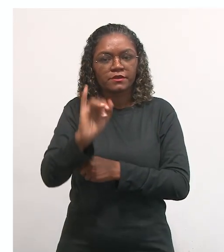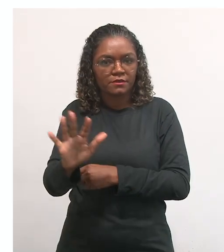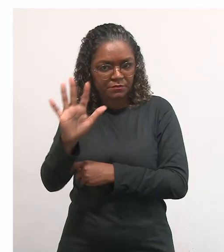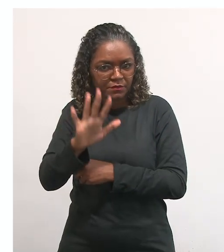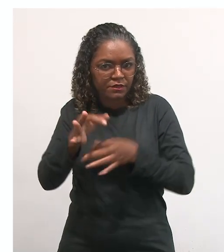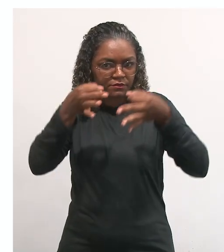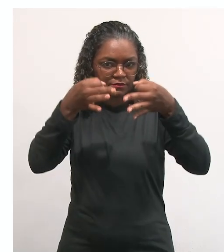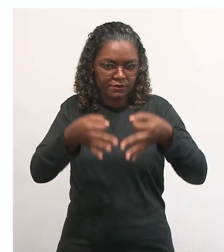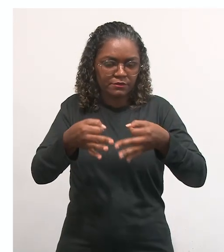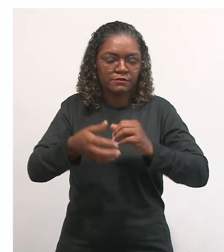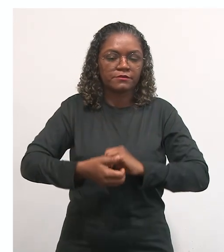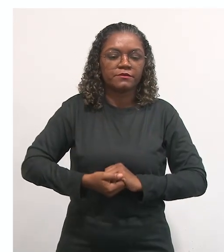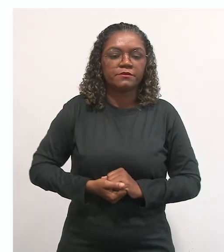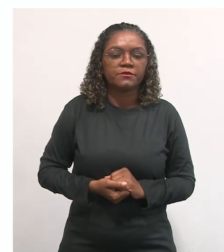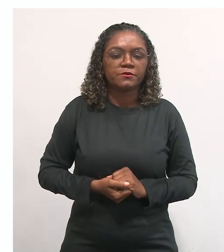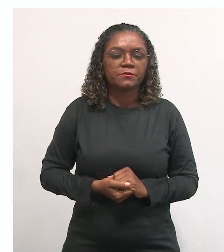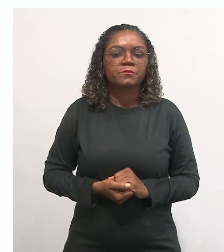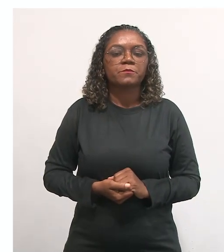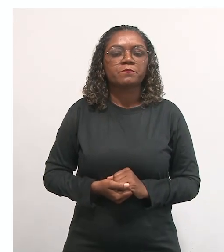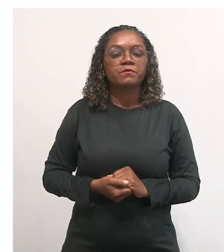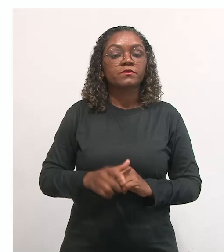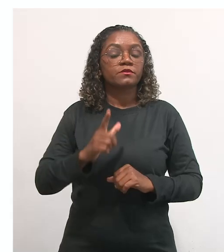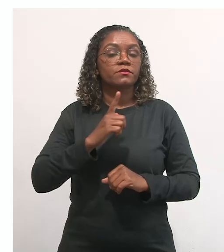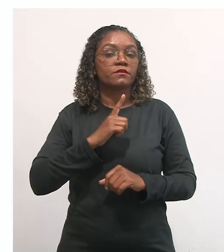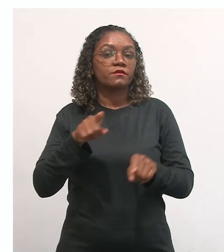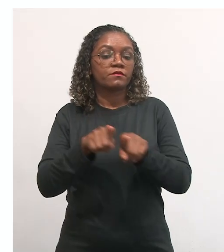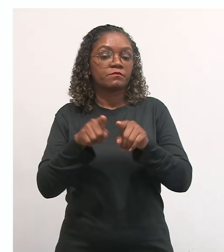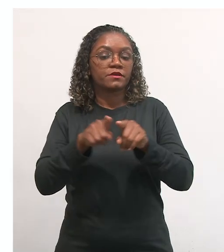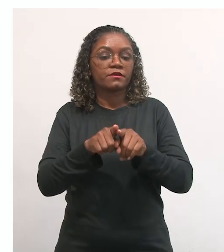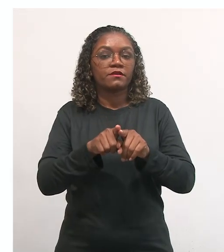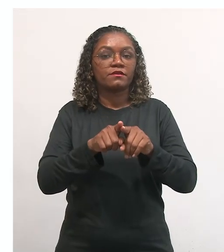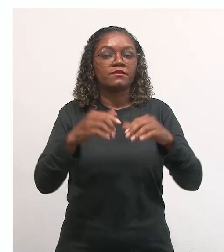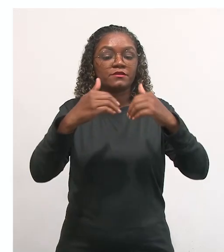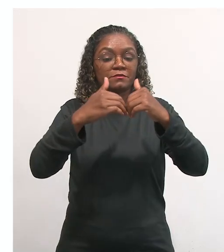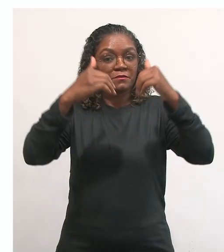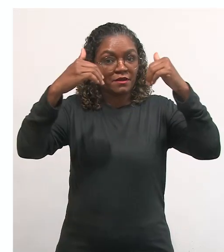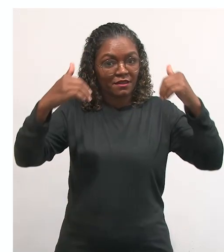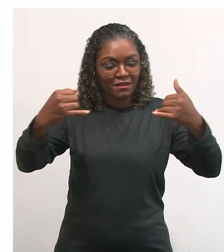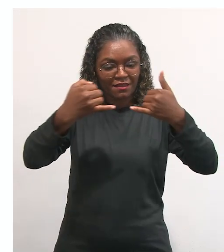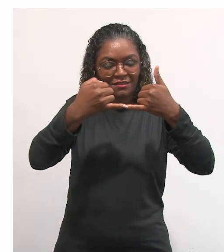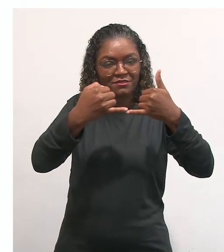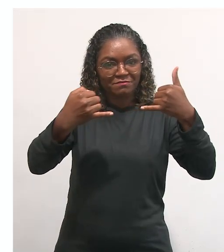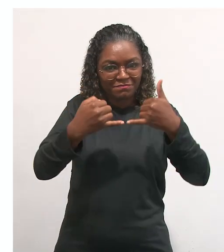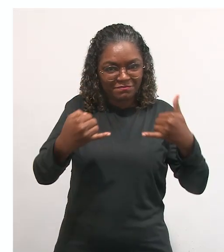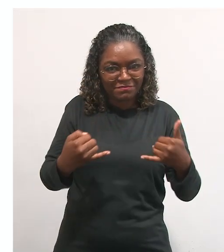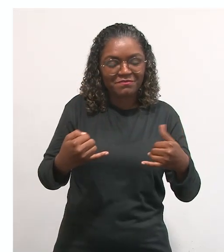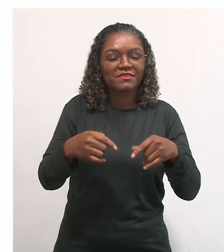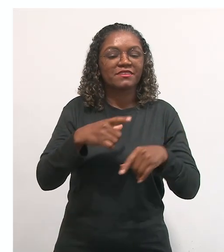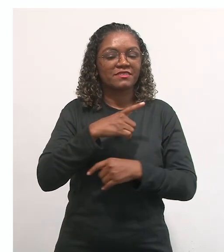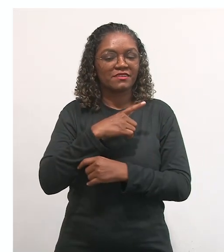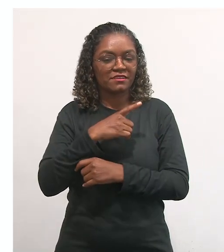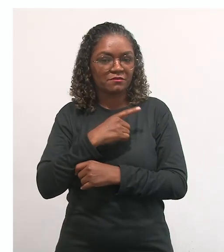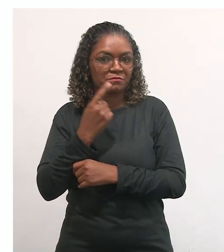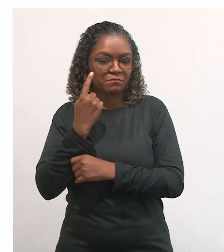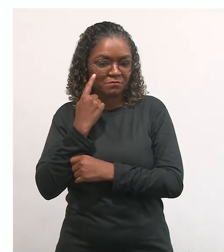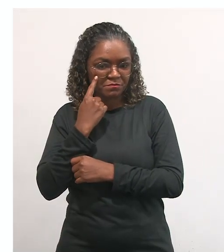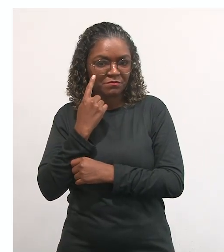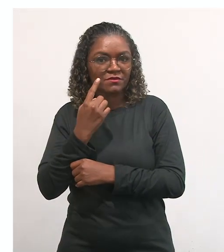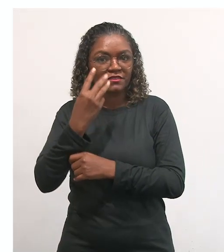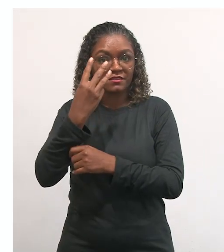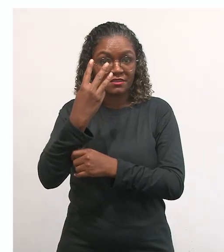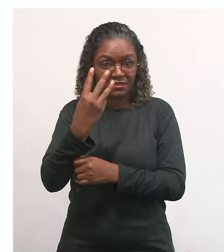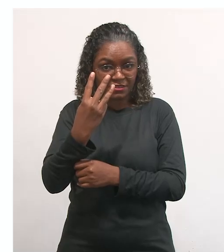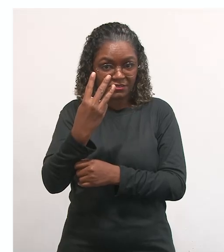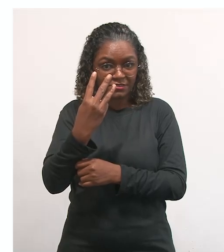vão ver a a figura tá E aqui nós temos espaçamento entre linhas né 1 e me no texto geral e simples nas citações com mais de